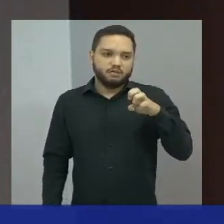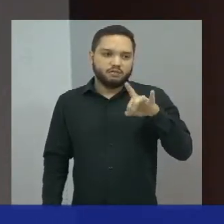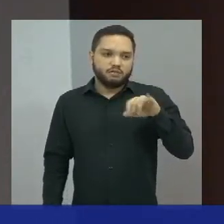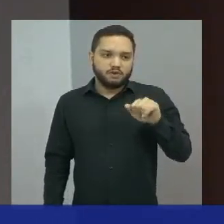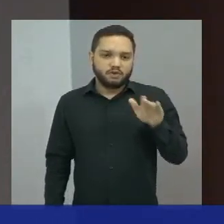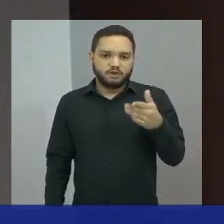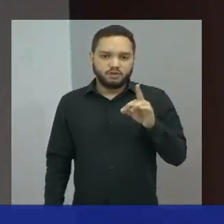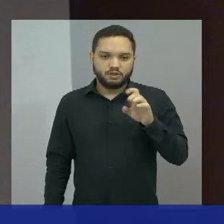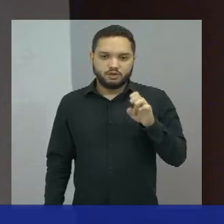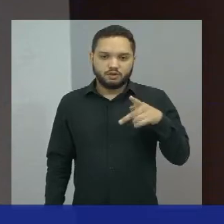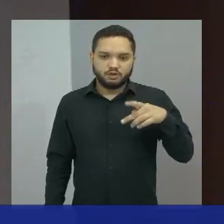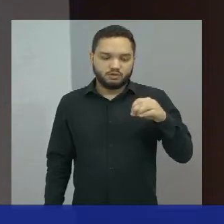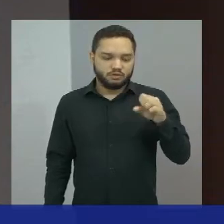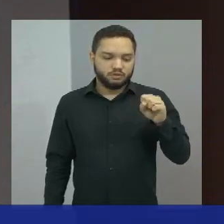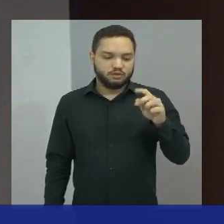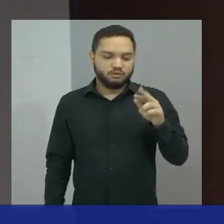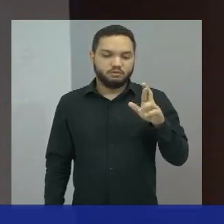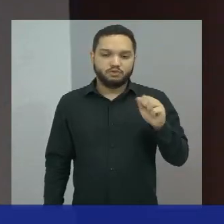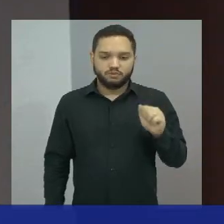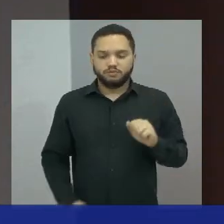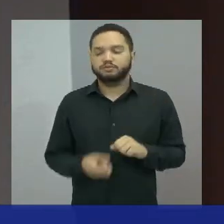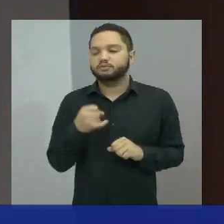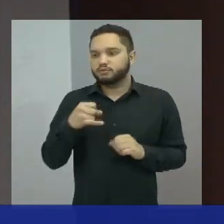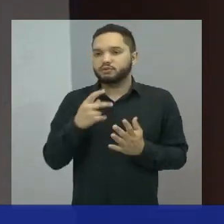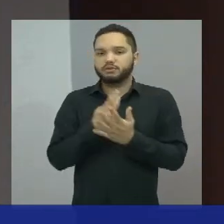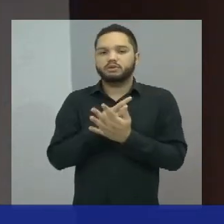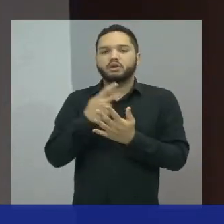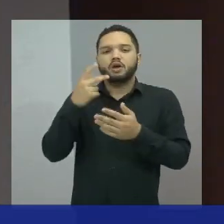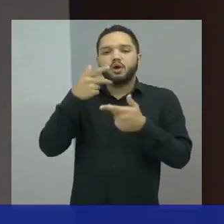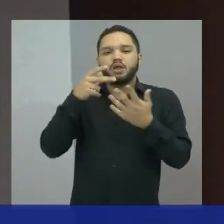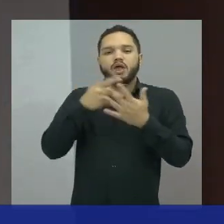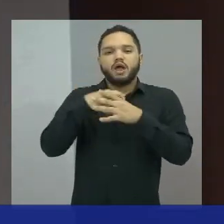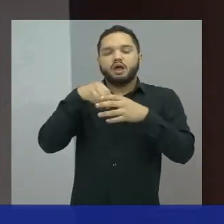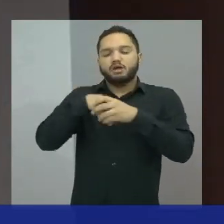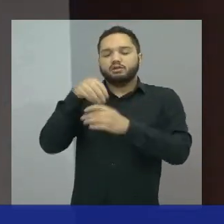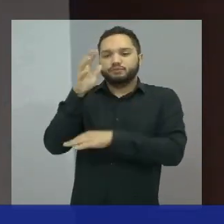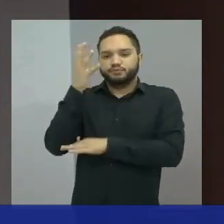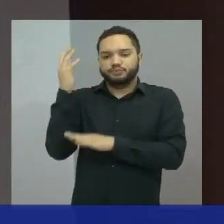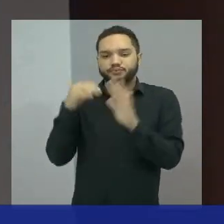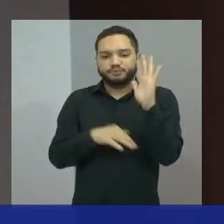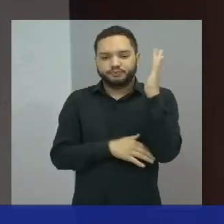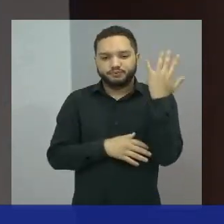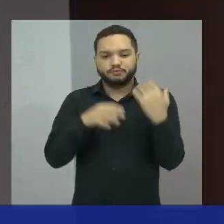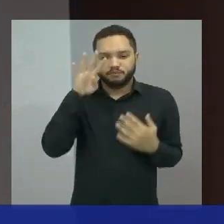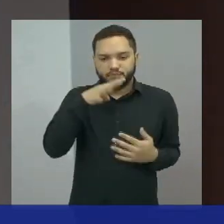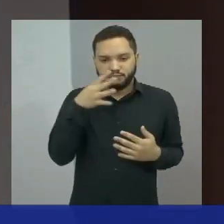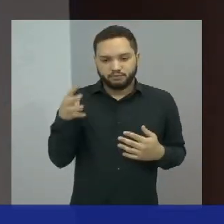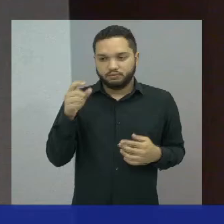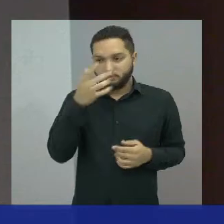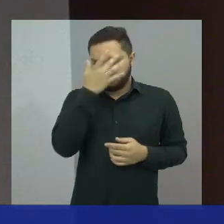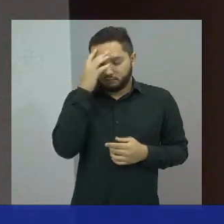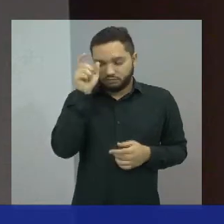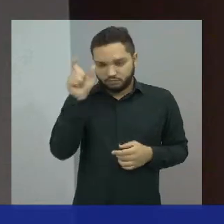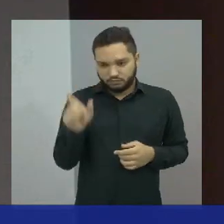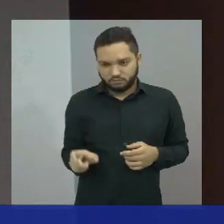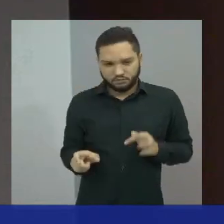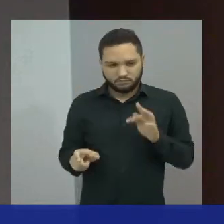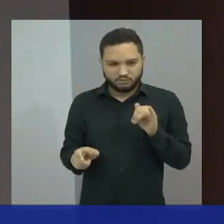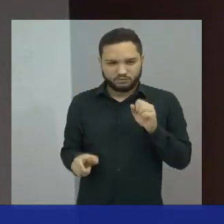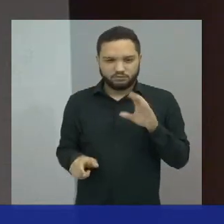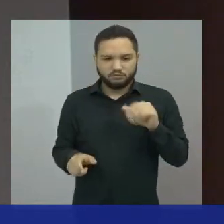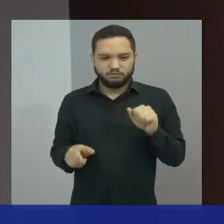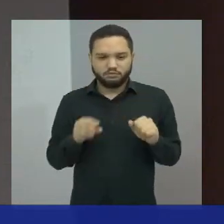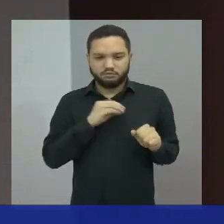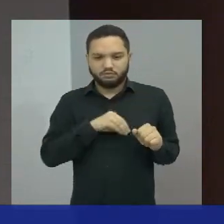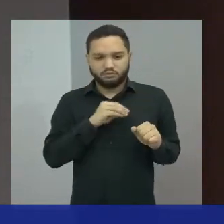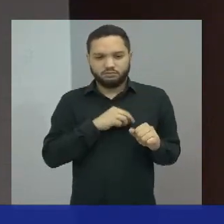Uma infração grave ambiental, na tabela, fica assim: uma pessoa física com renda anual